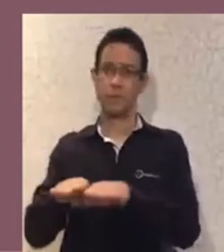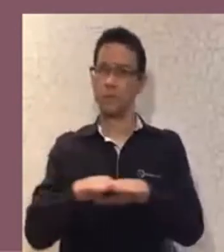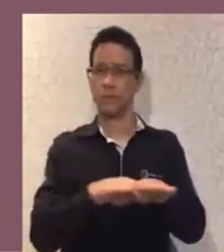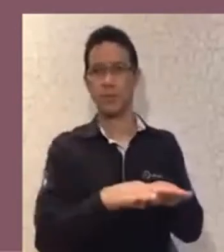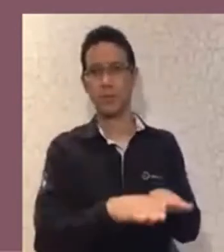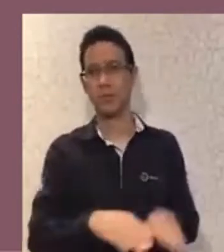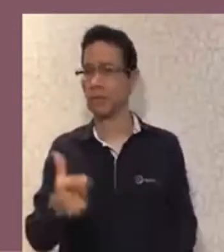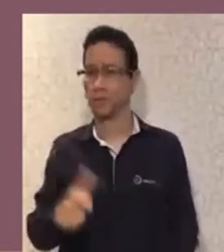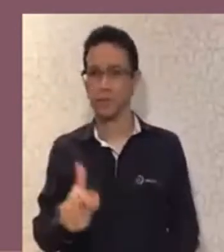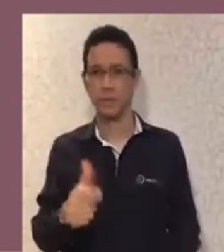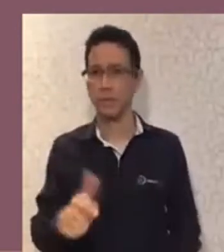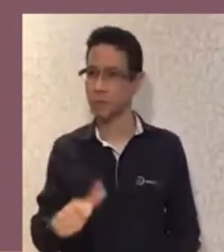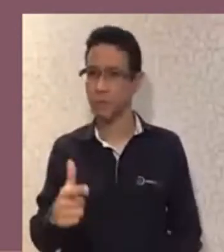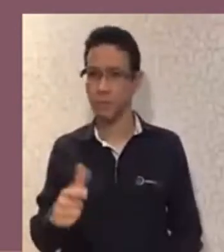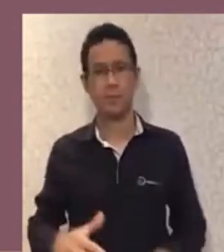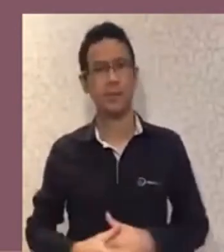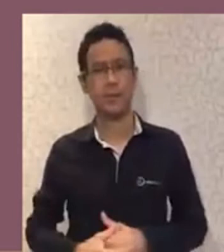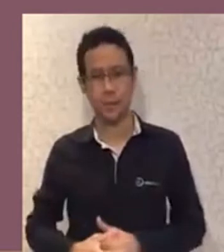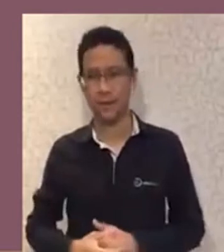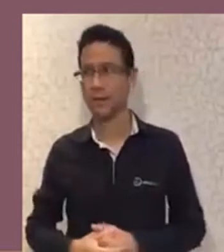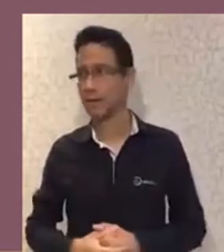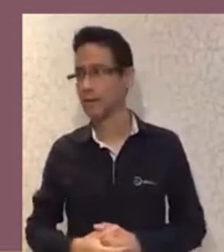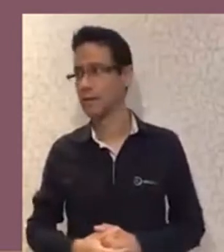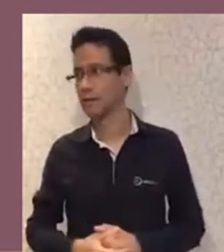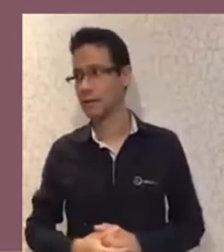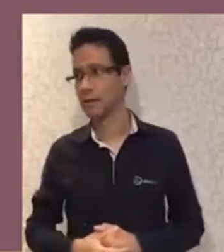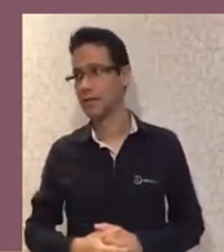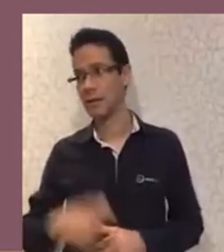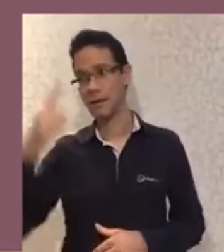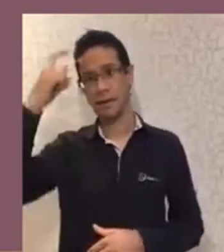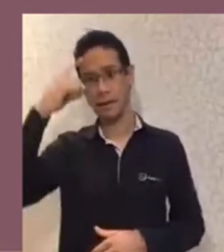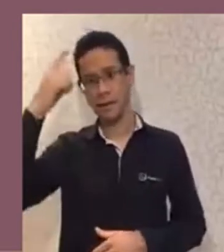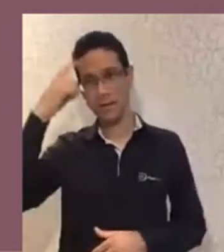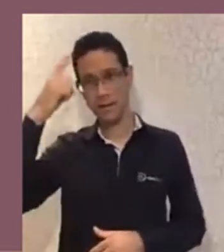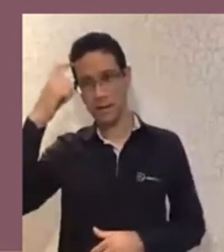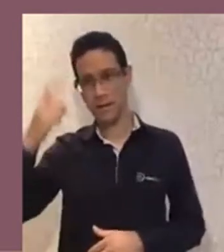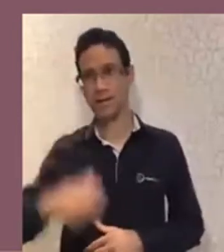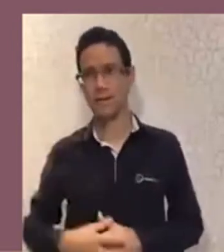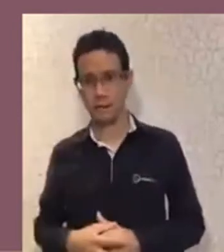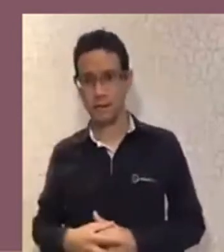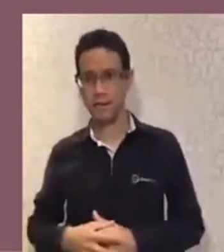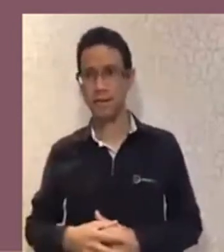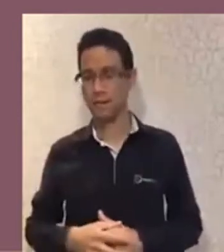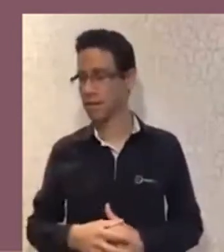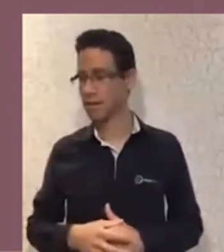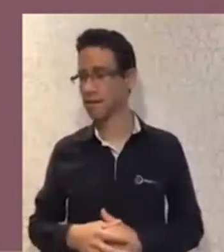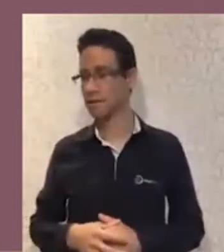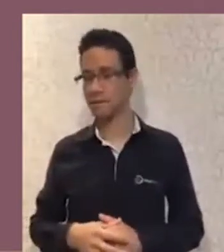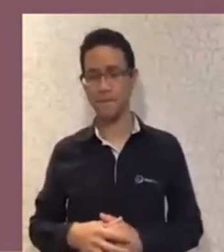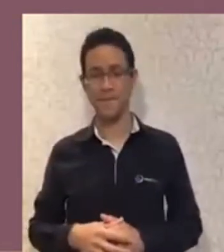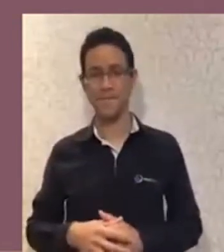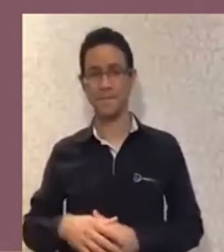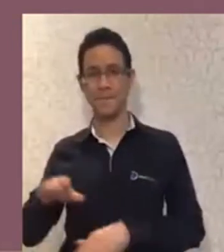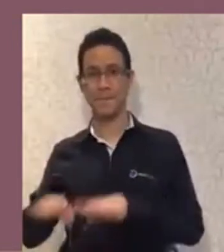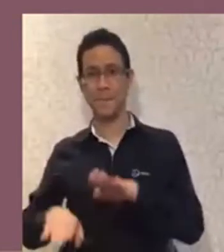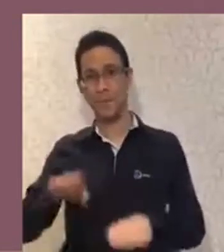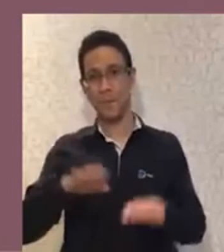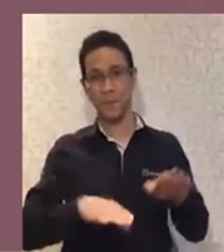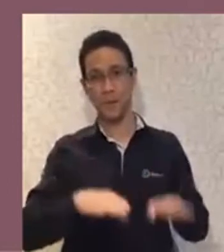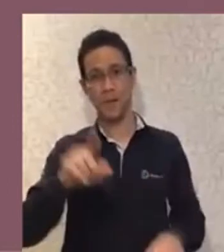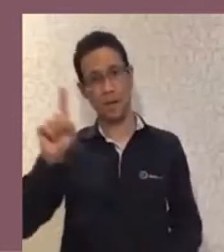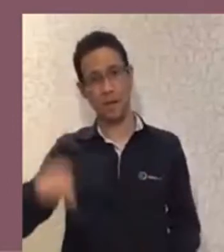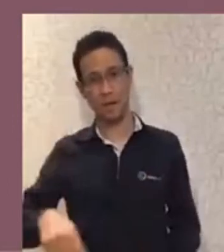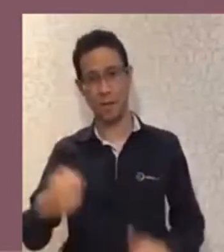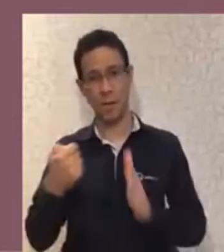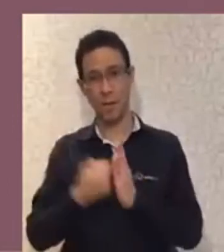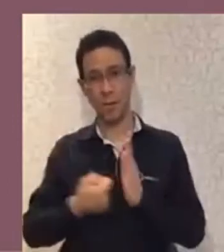não deve ter, né? Essa ideia que ela é uma luta identitária, é uma luta contra a desigualdade, é uma luta pelo país, é uma luta para todos, é